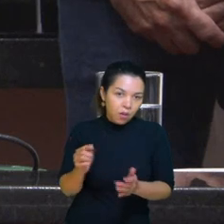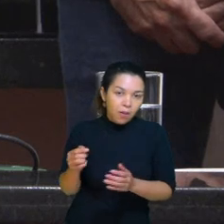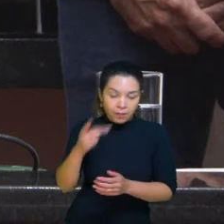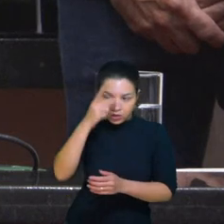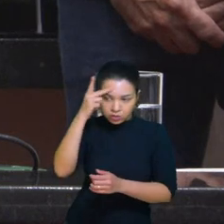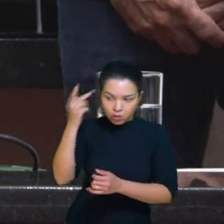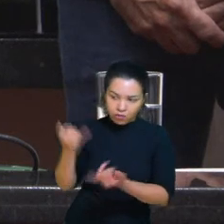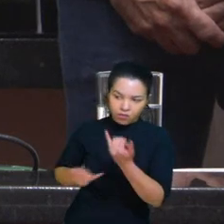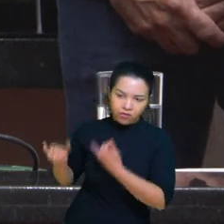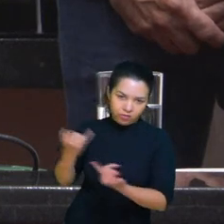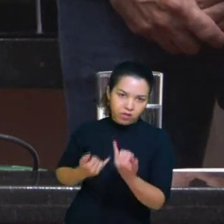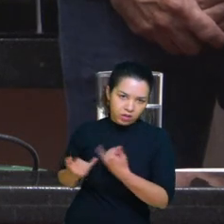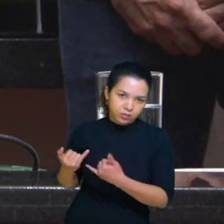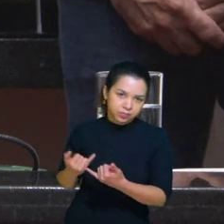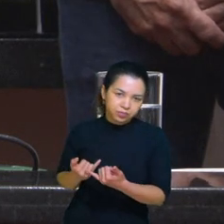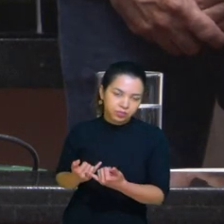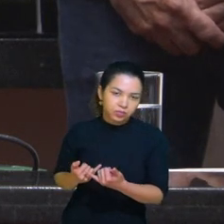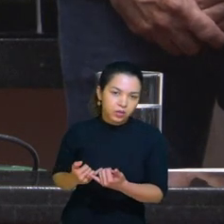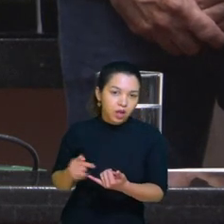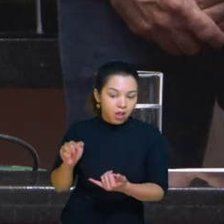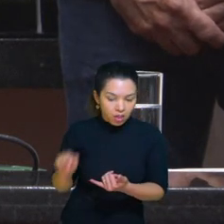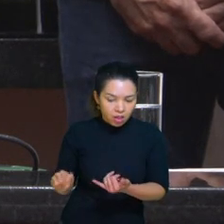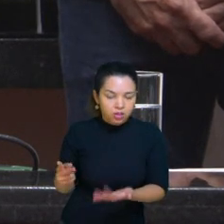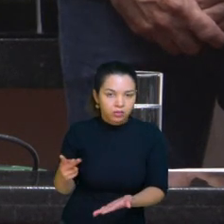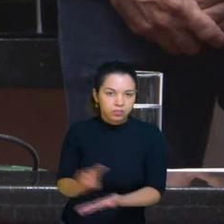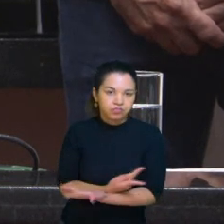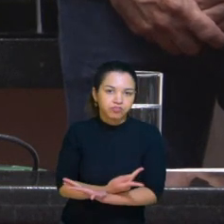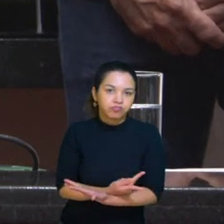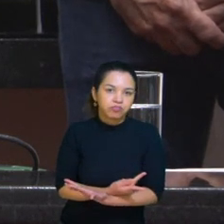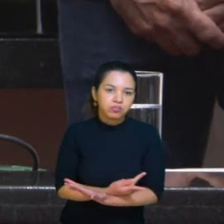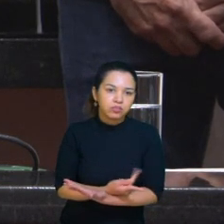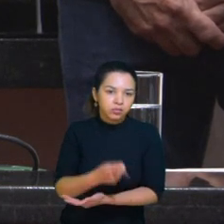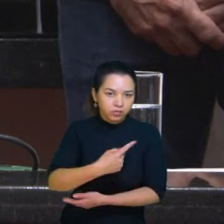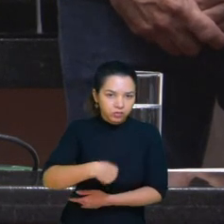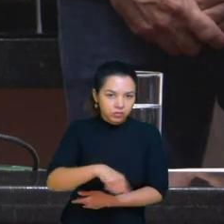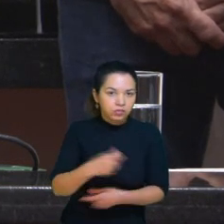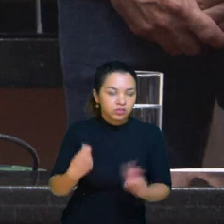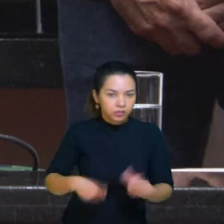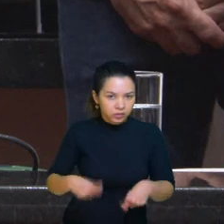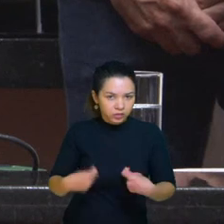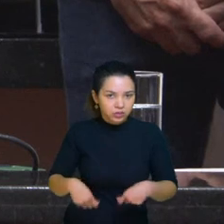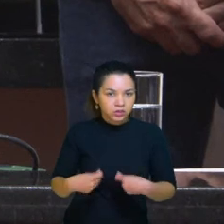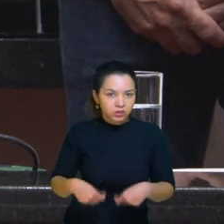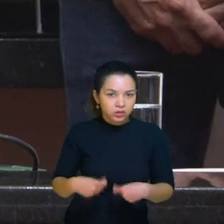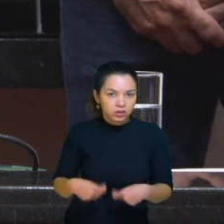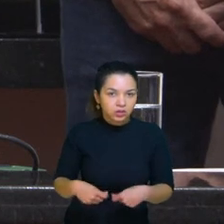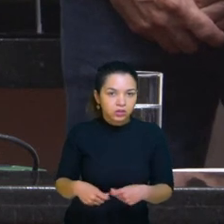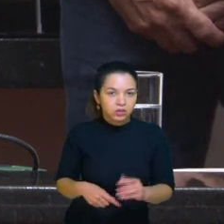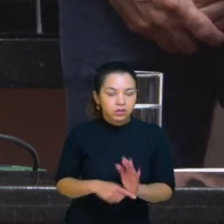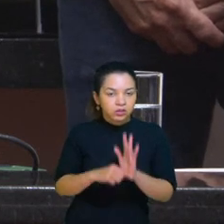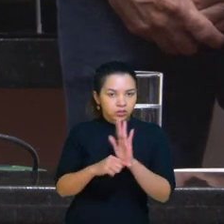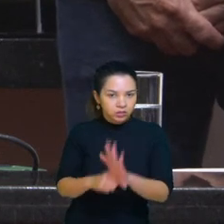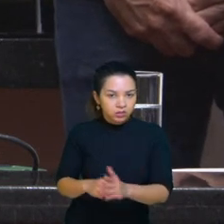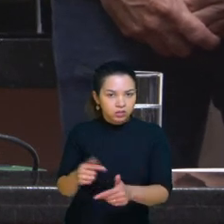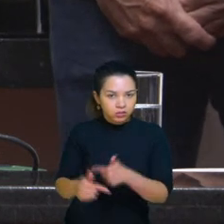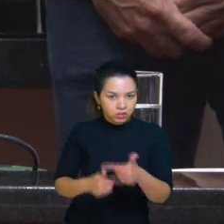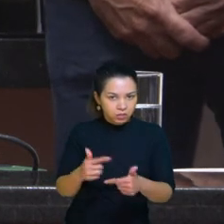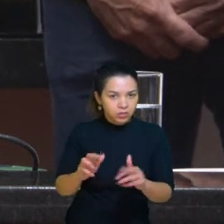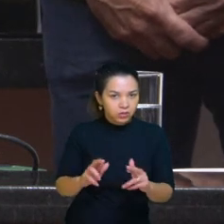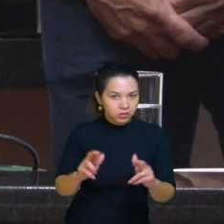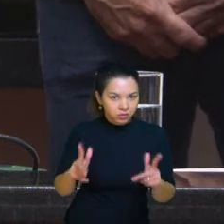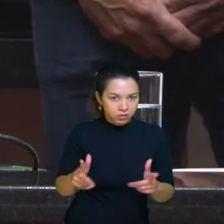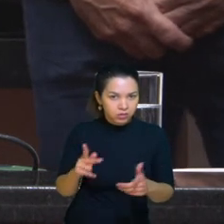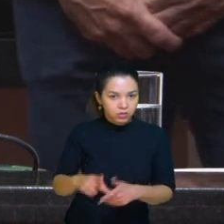lá é que nós estamos falhando então nós precisamos sim fazer um trabalho diferenciado com